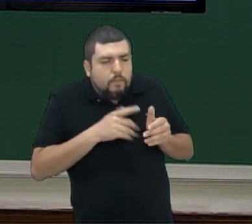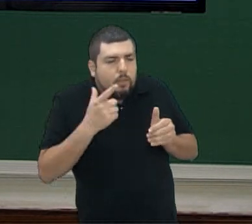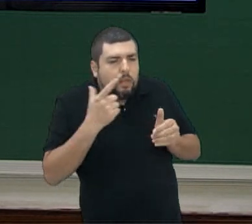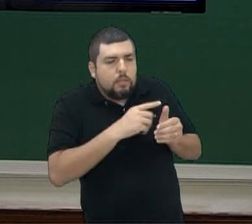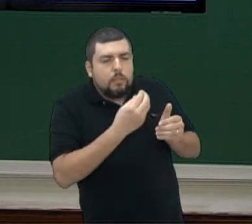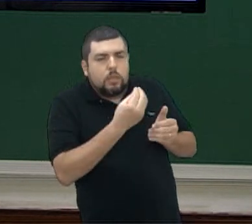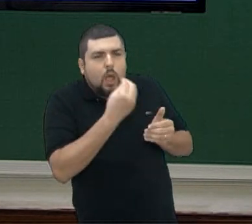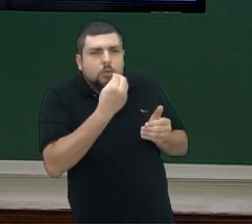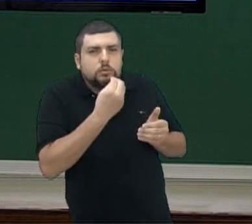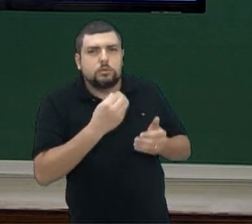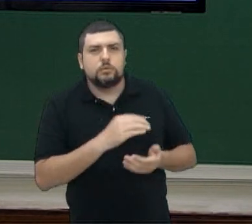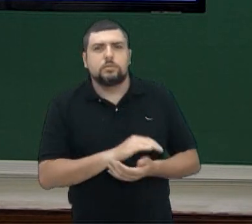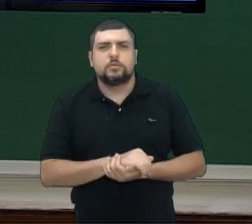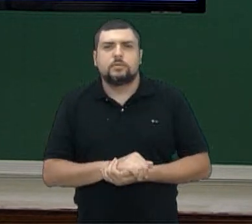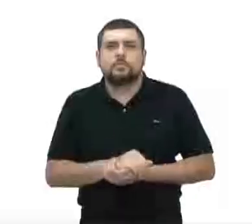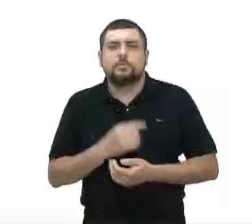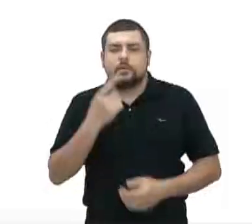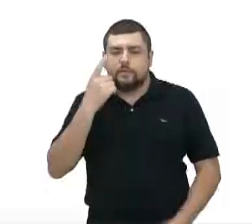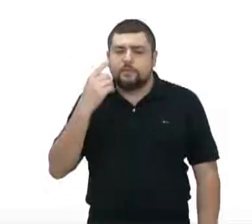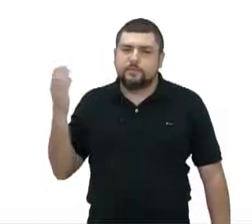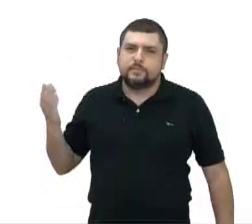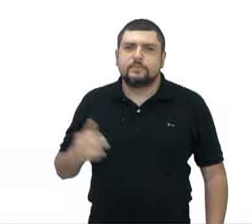né? Então vamos lá.